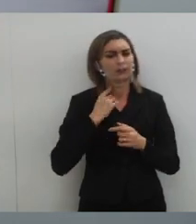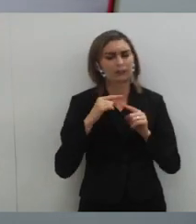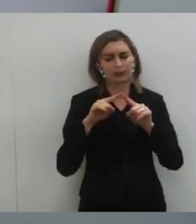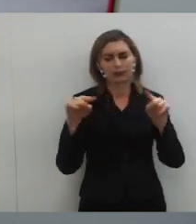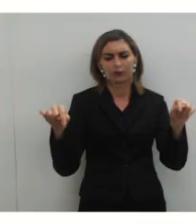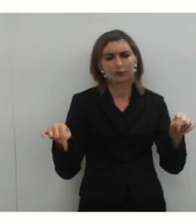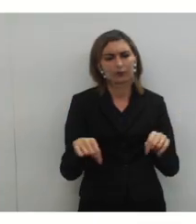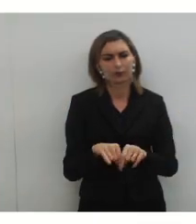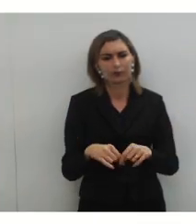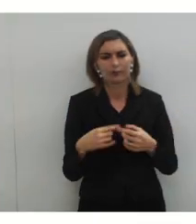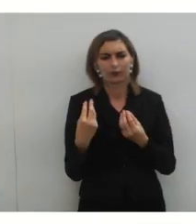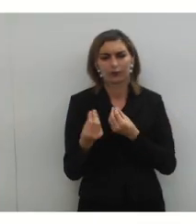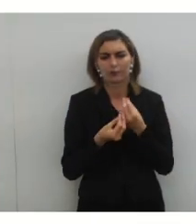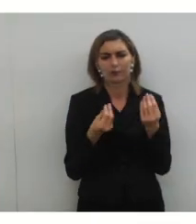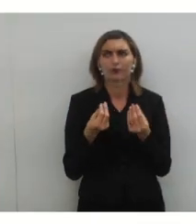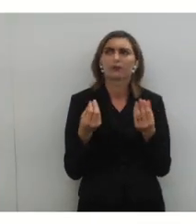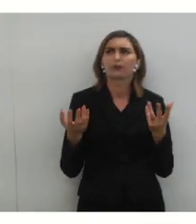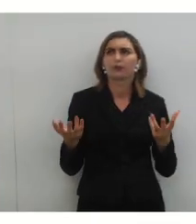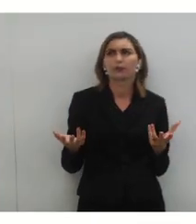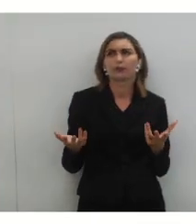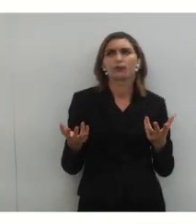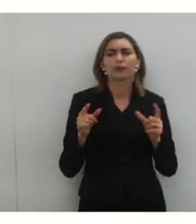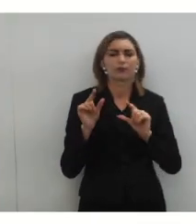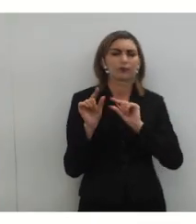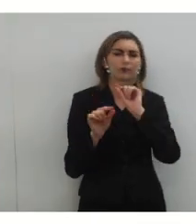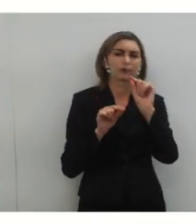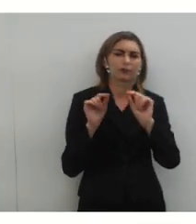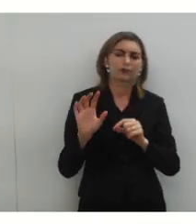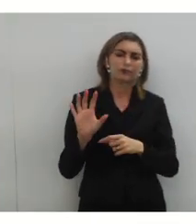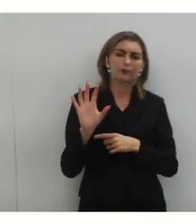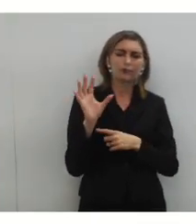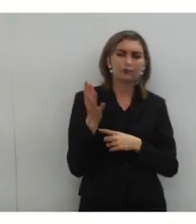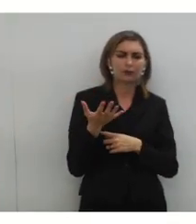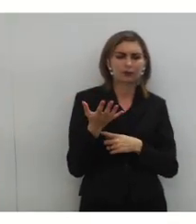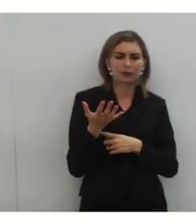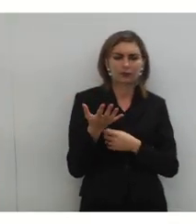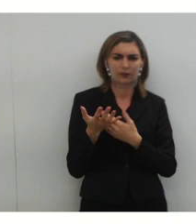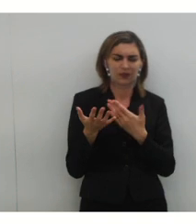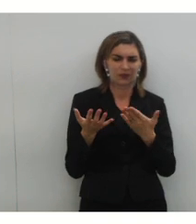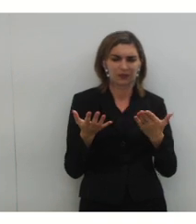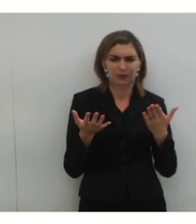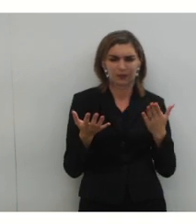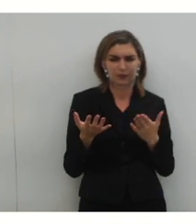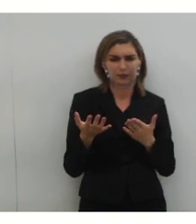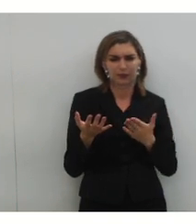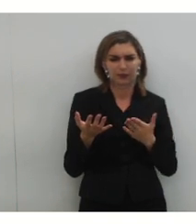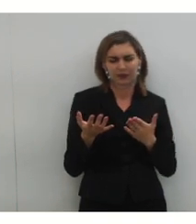sala. Então vamos considerar que o que foi que aconteceu aí?